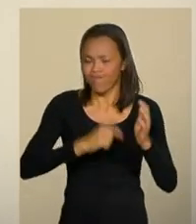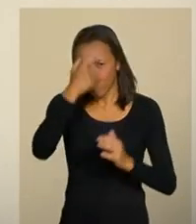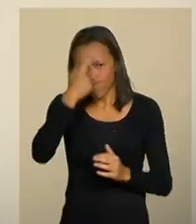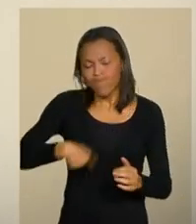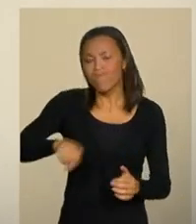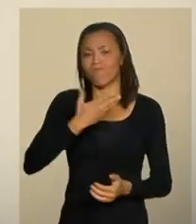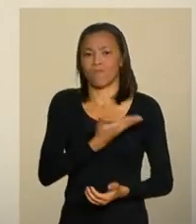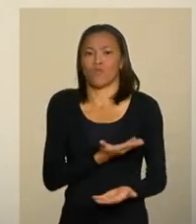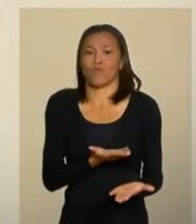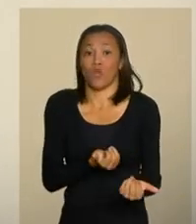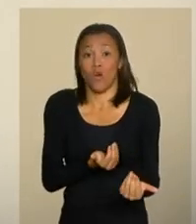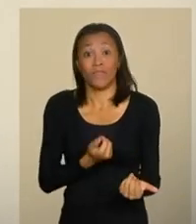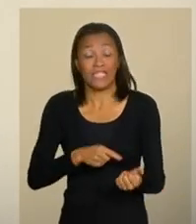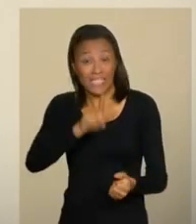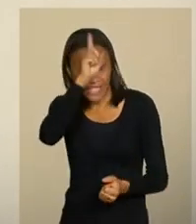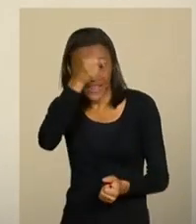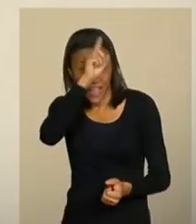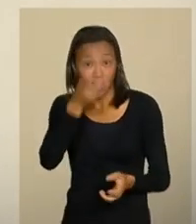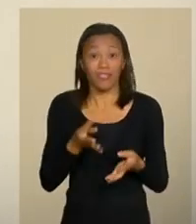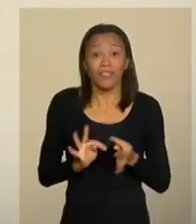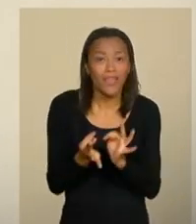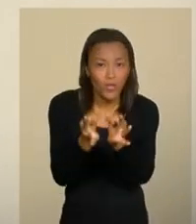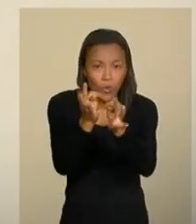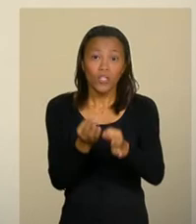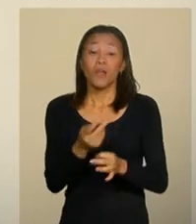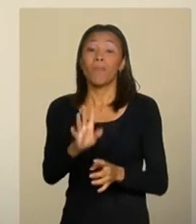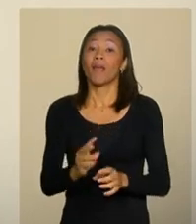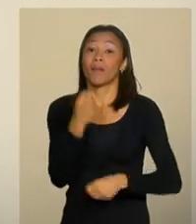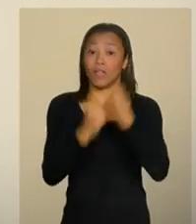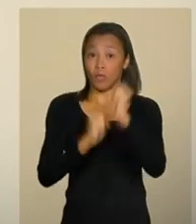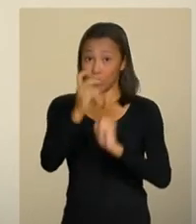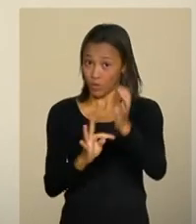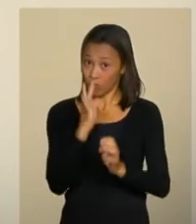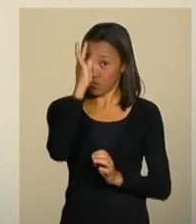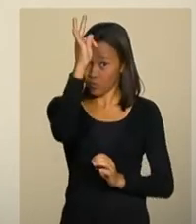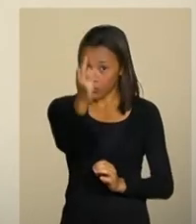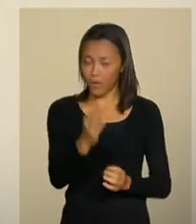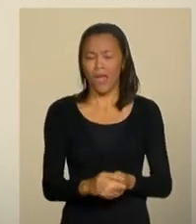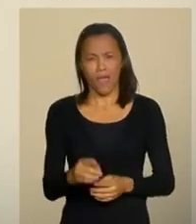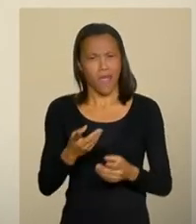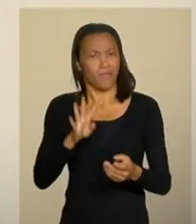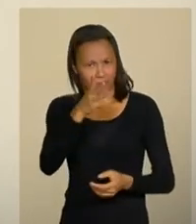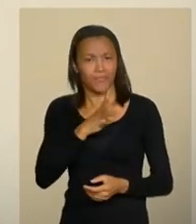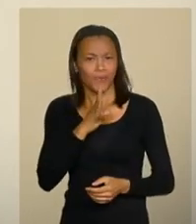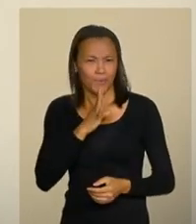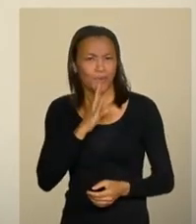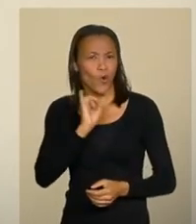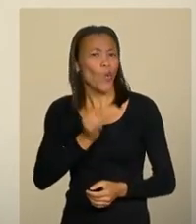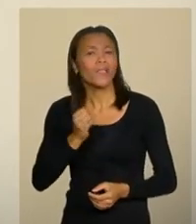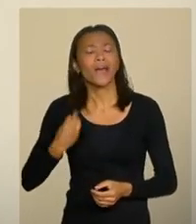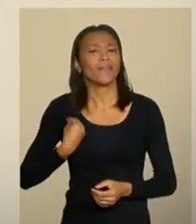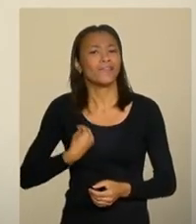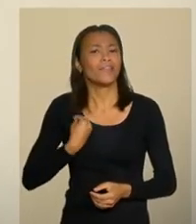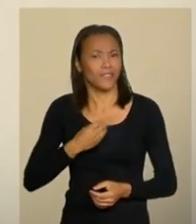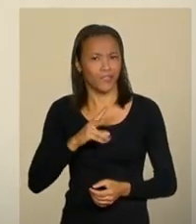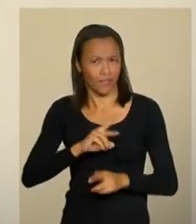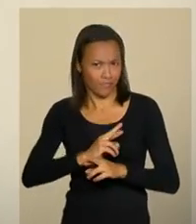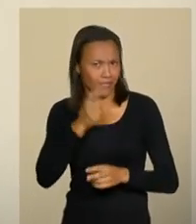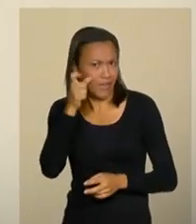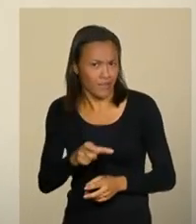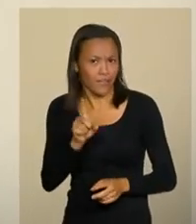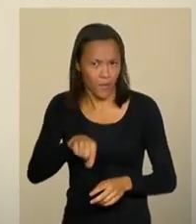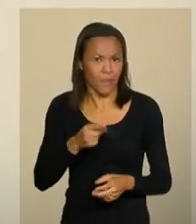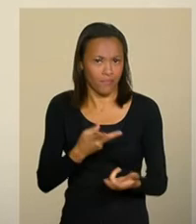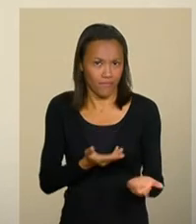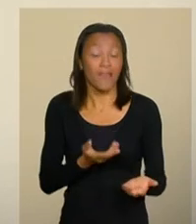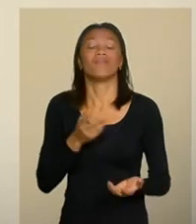jovens de criar Tecnologias para a indústria do Futuro a olimpíada do conhecimento deve ter histórias muito interessantes não é mesmo presidenta olha